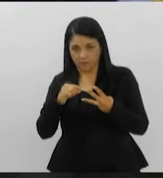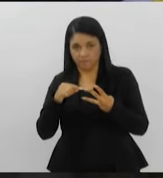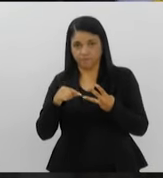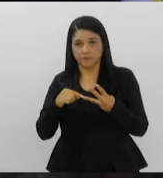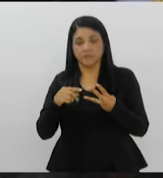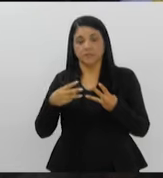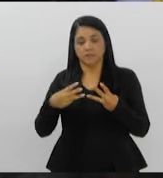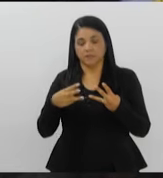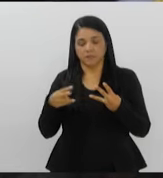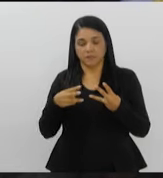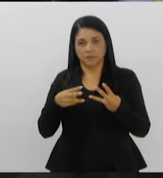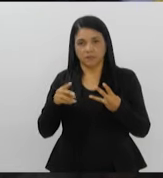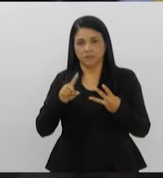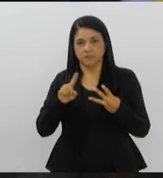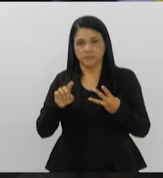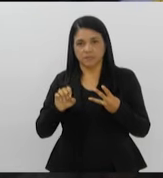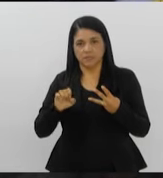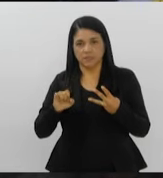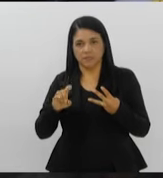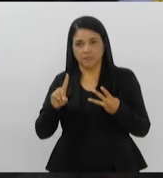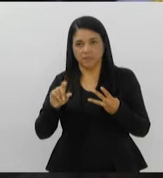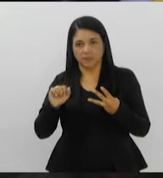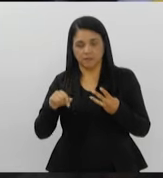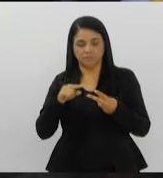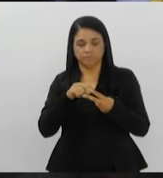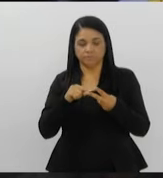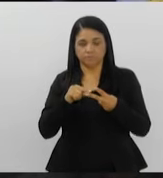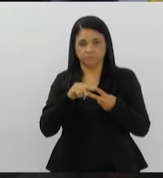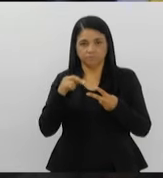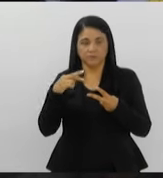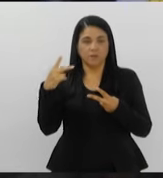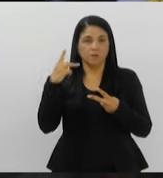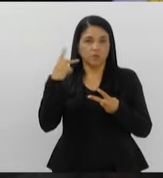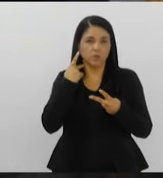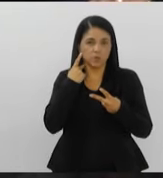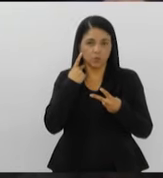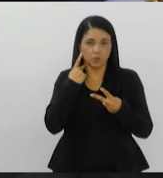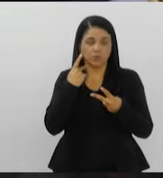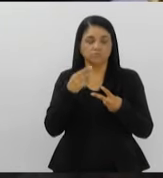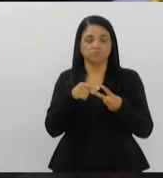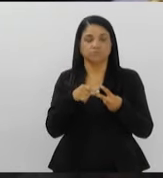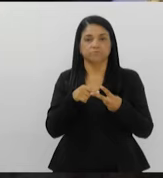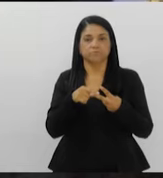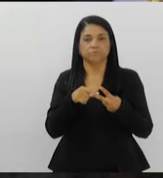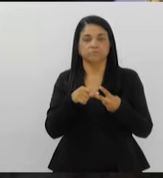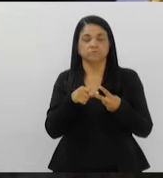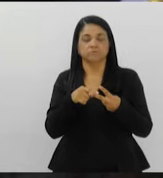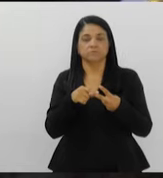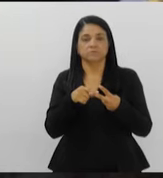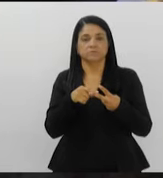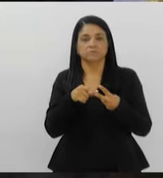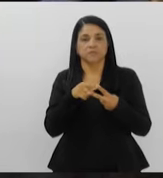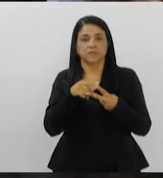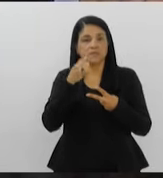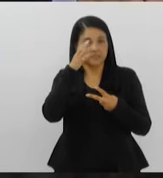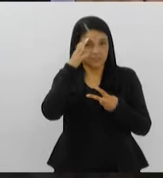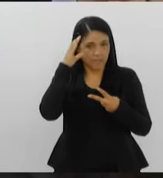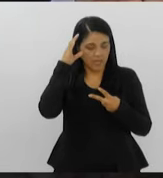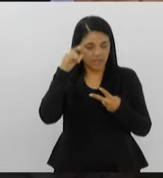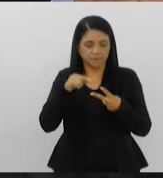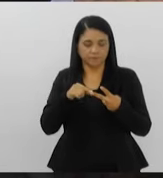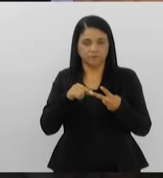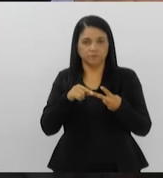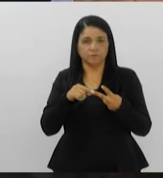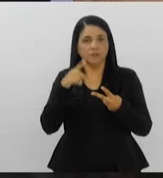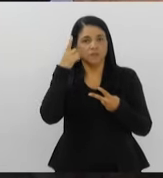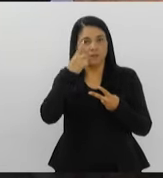33 votos. Estão eleitas as procuradoras adjuntas e empossadas as deputadas Célia Jordão e